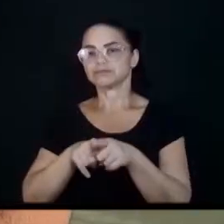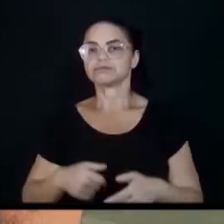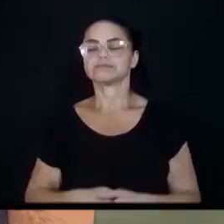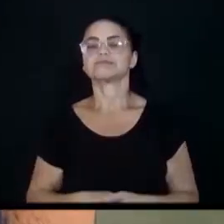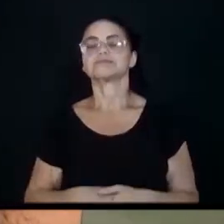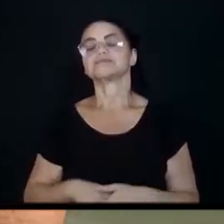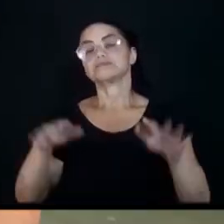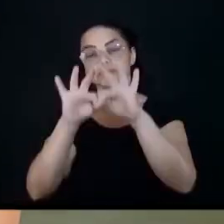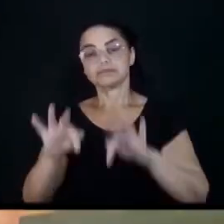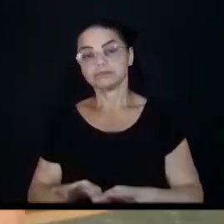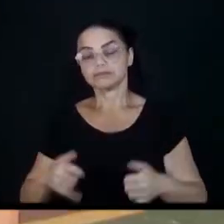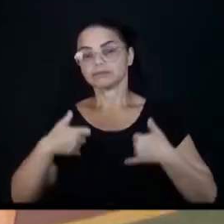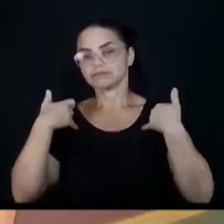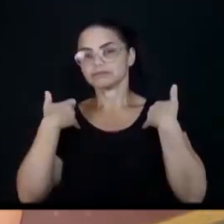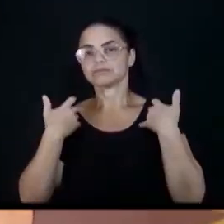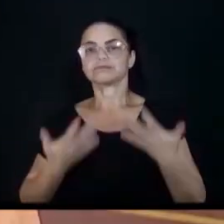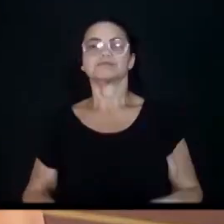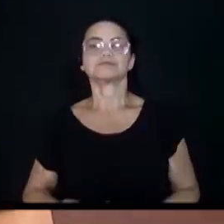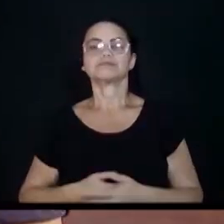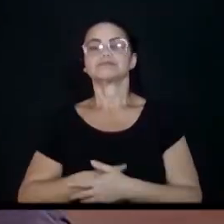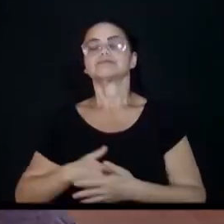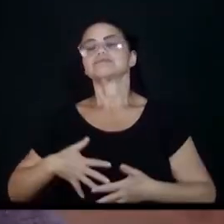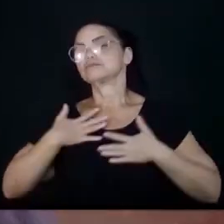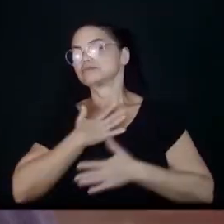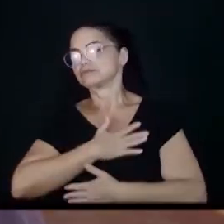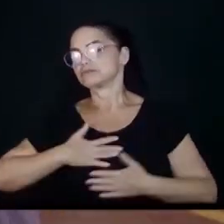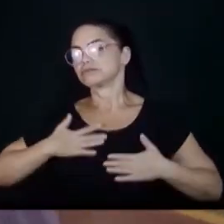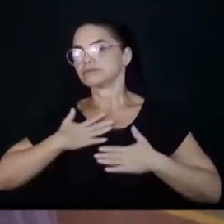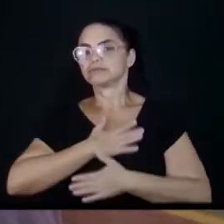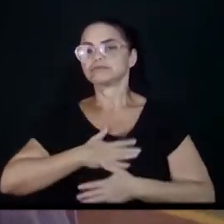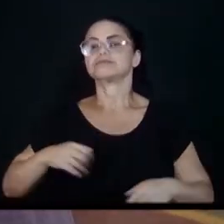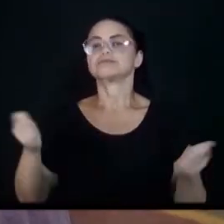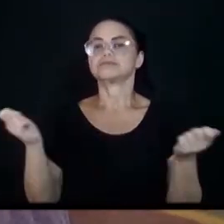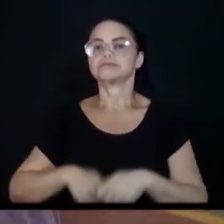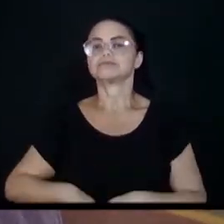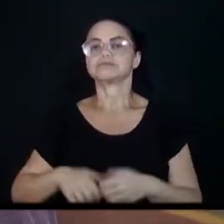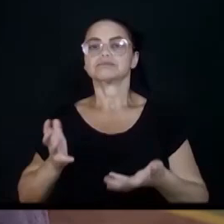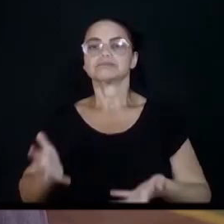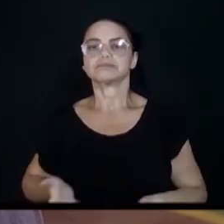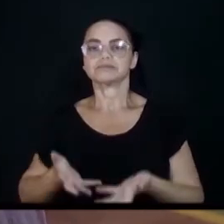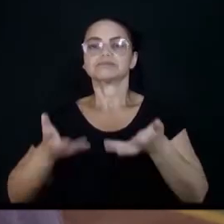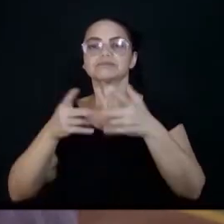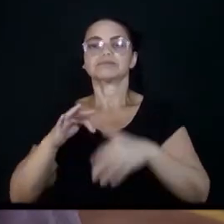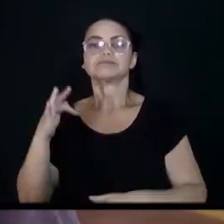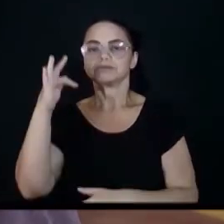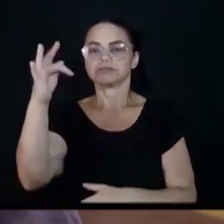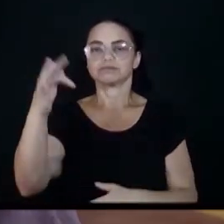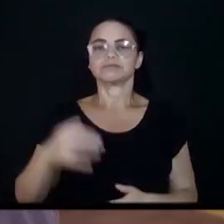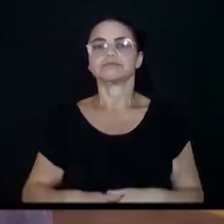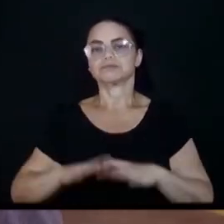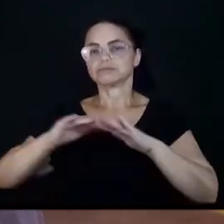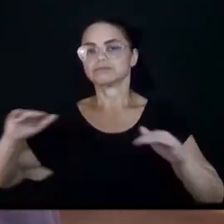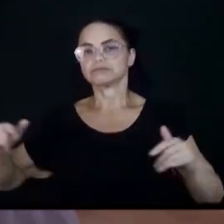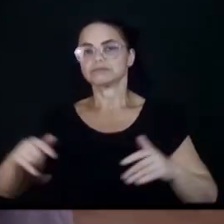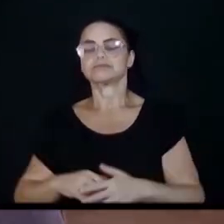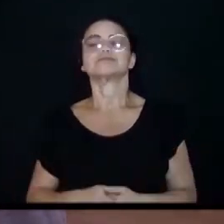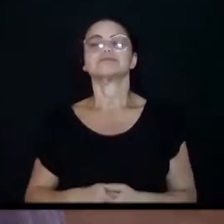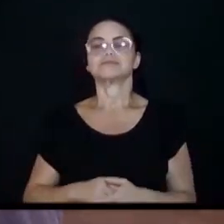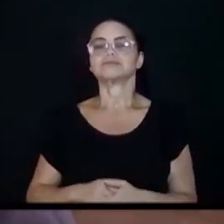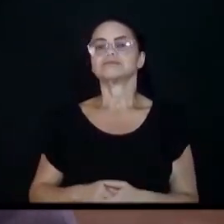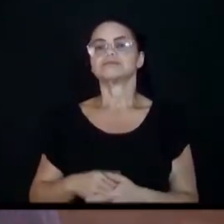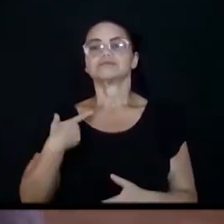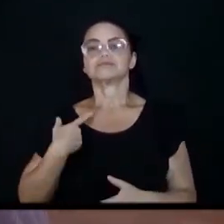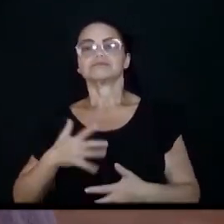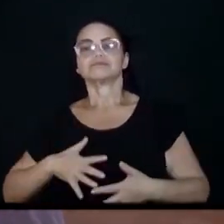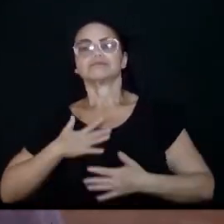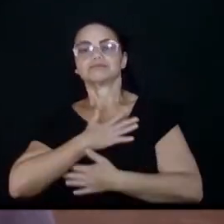para mim é gratificante poder contribuir com o futuro das crianças e trazer bem-estar para as